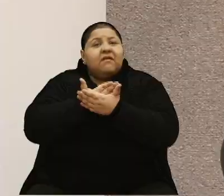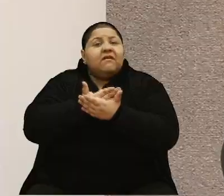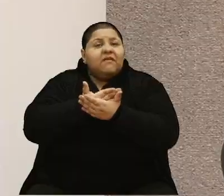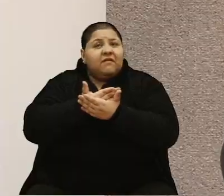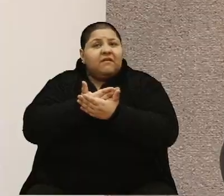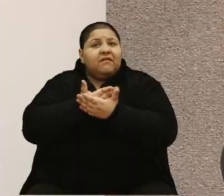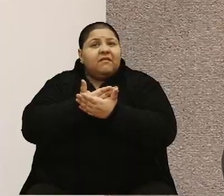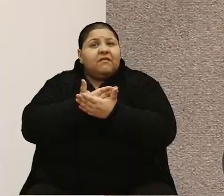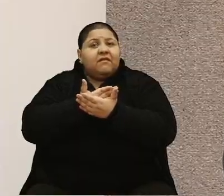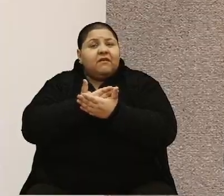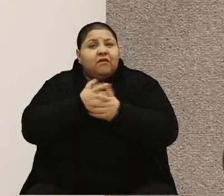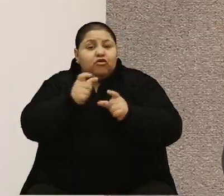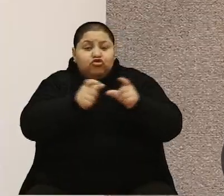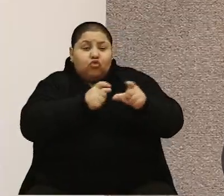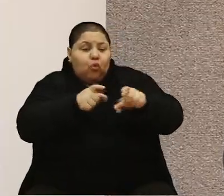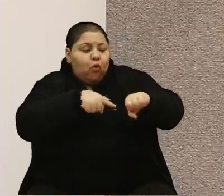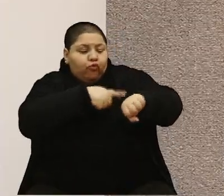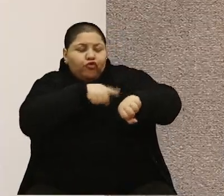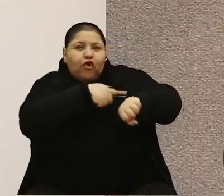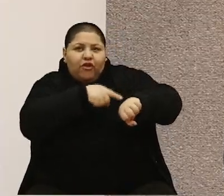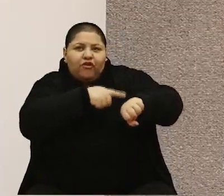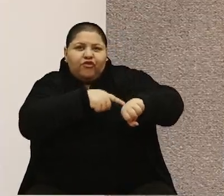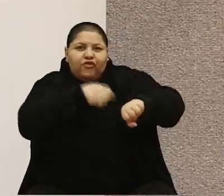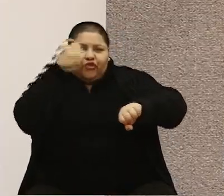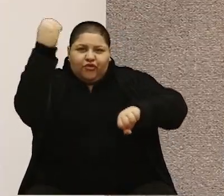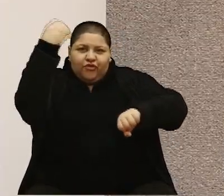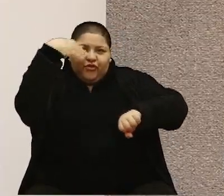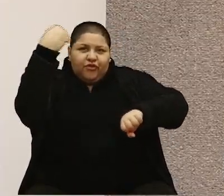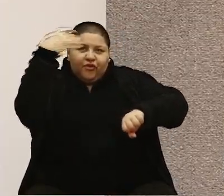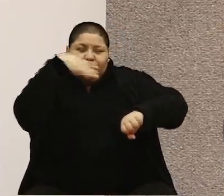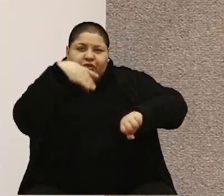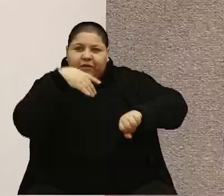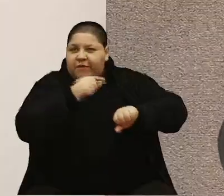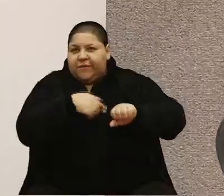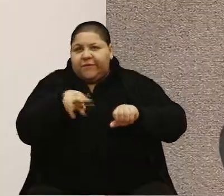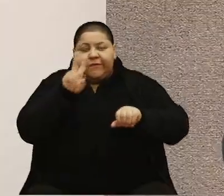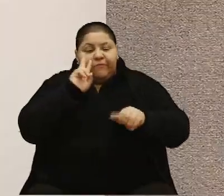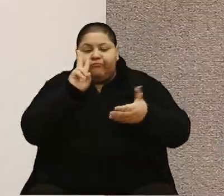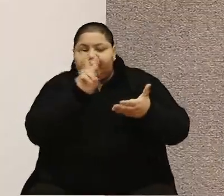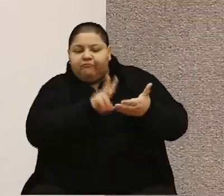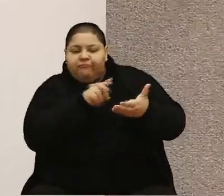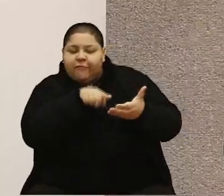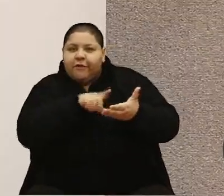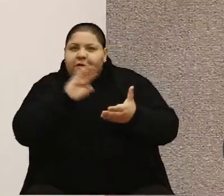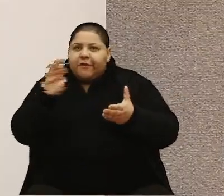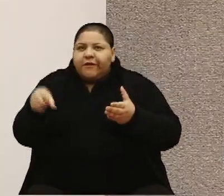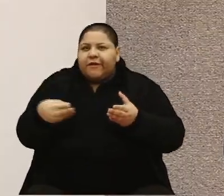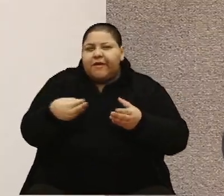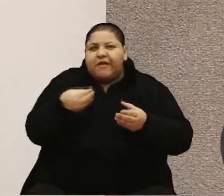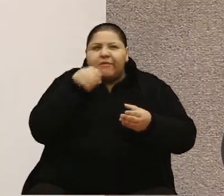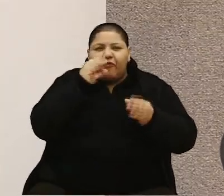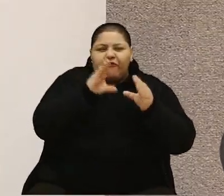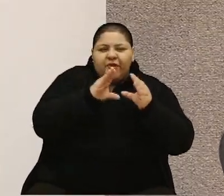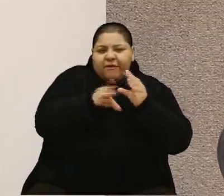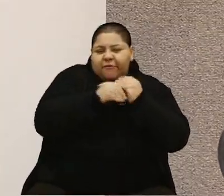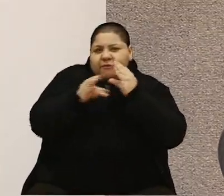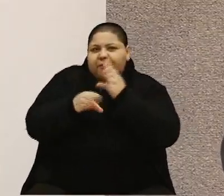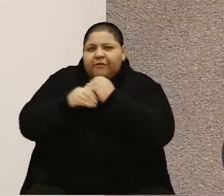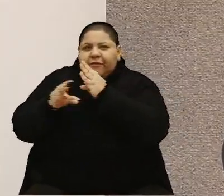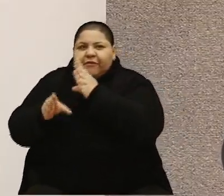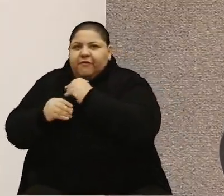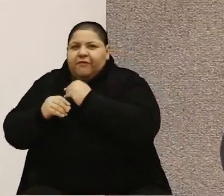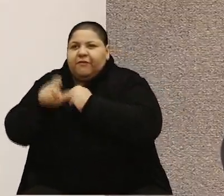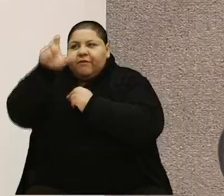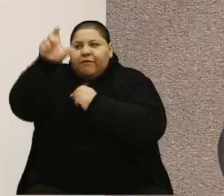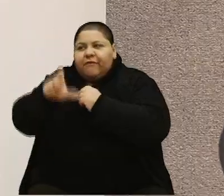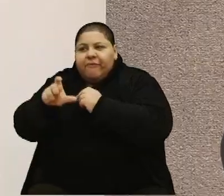de medição, uma medição por estimativa, sem ser verificada em loco a situação, e aí se aproveita um somatório de fatores para que o contribuinte pague